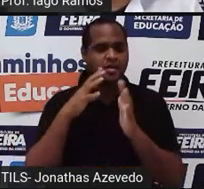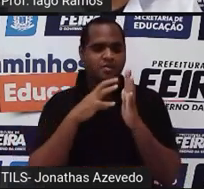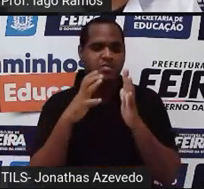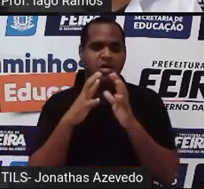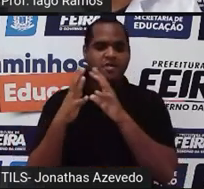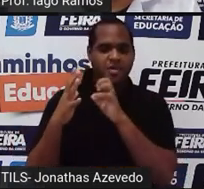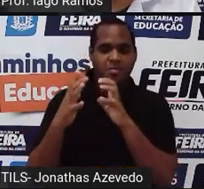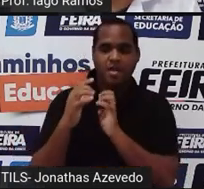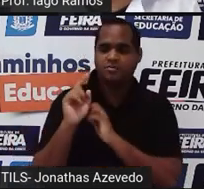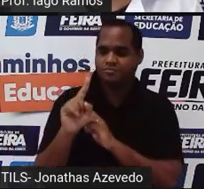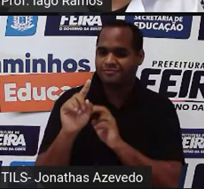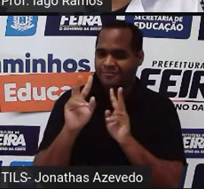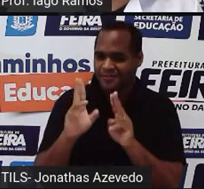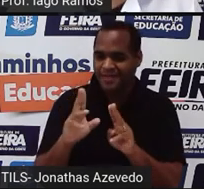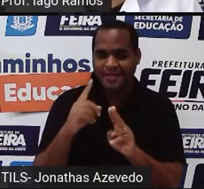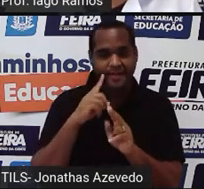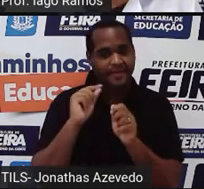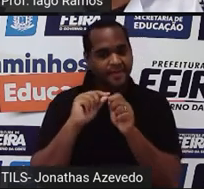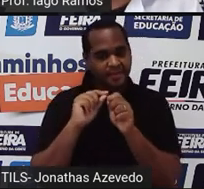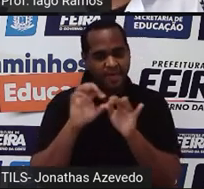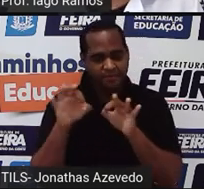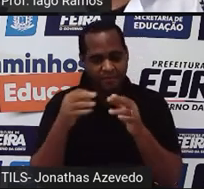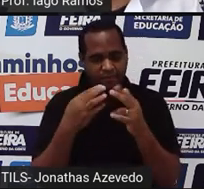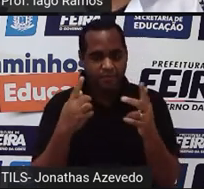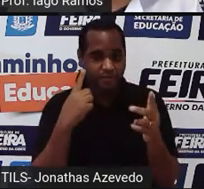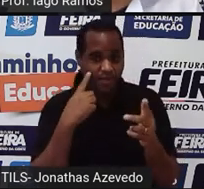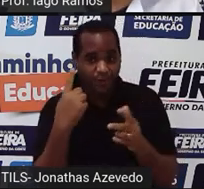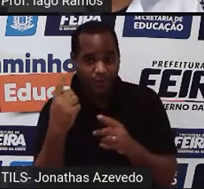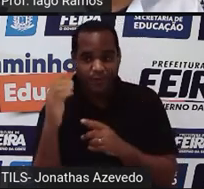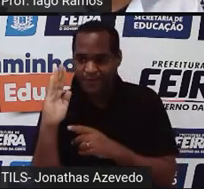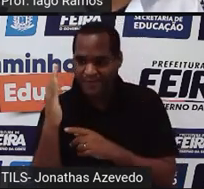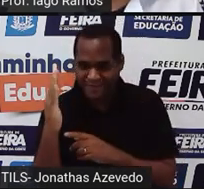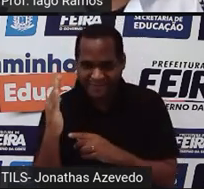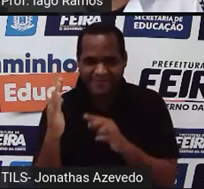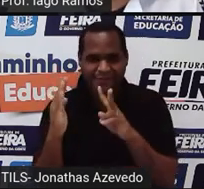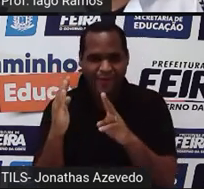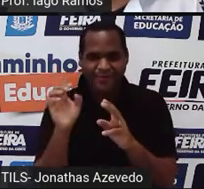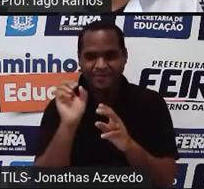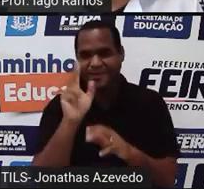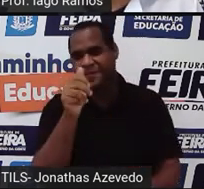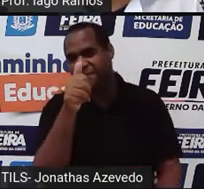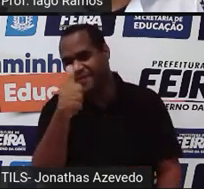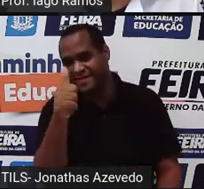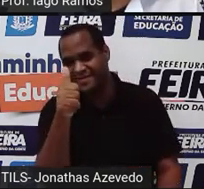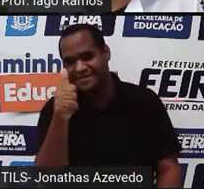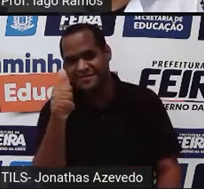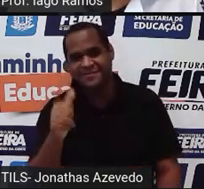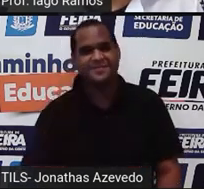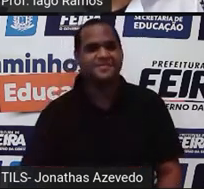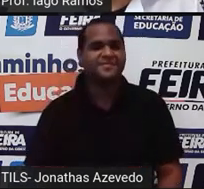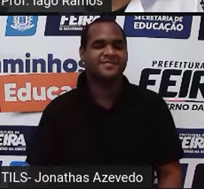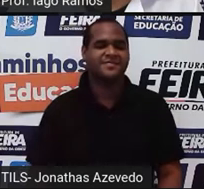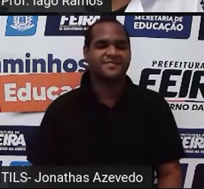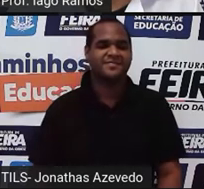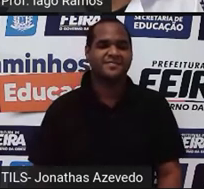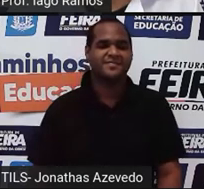um ponto. É como se o ponto funcionasse como um espelho, certo? Beleza?